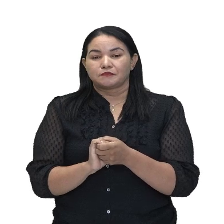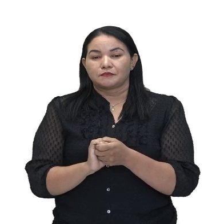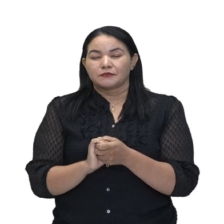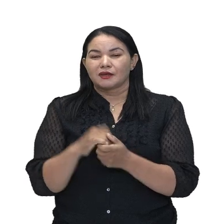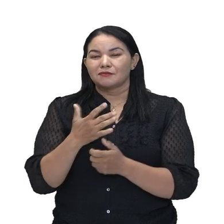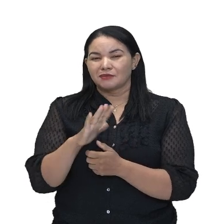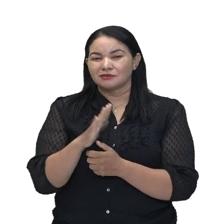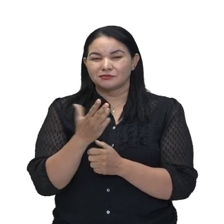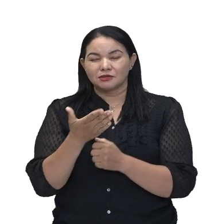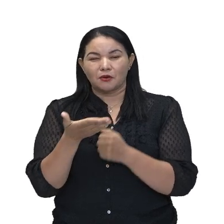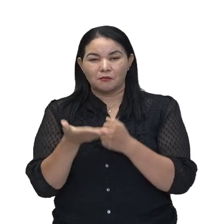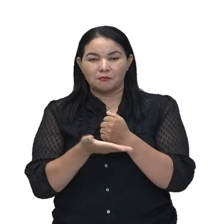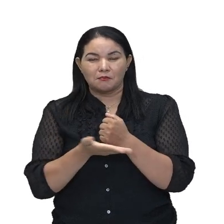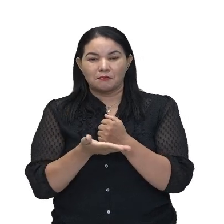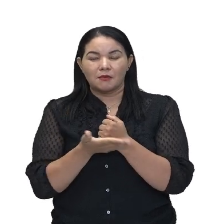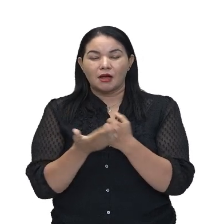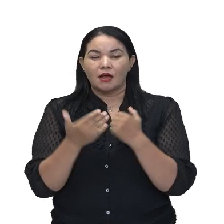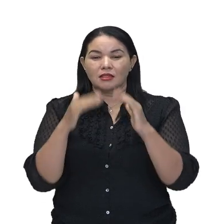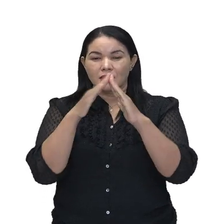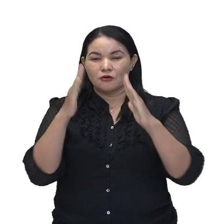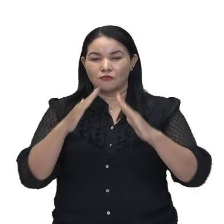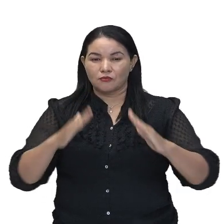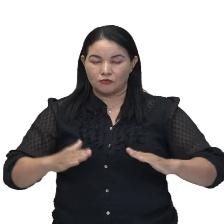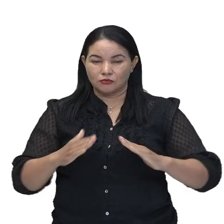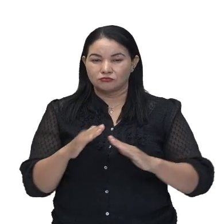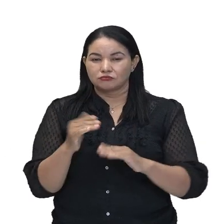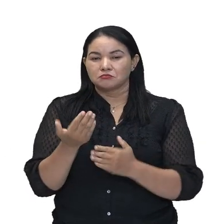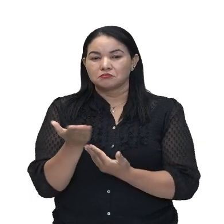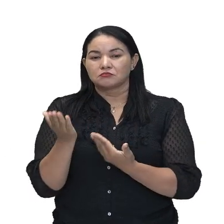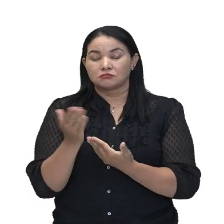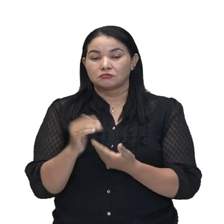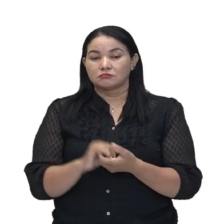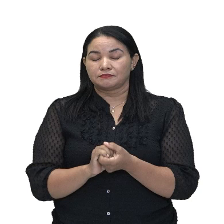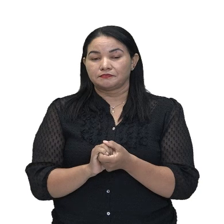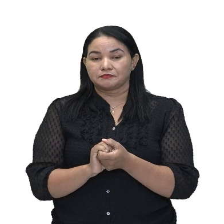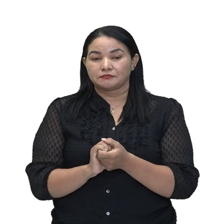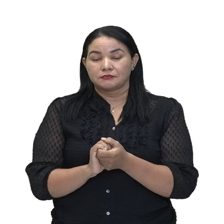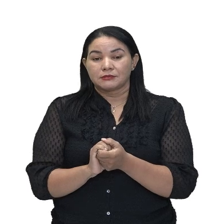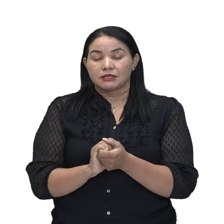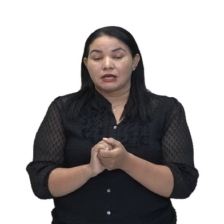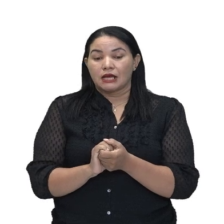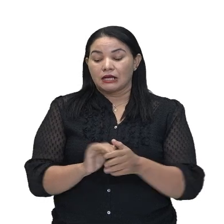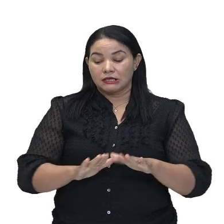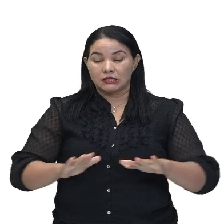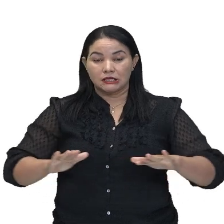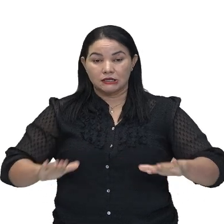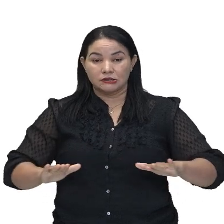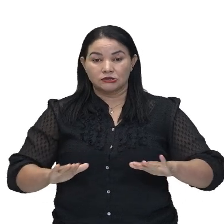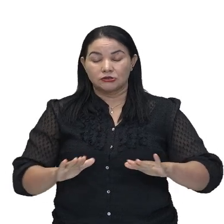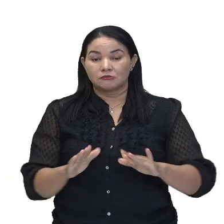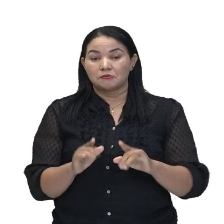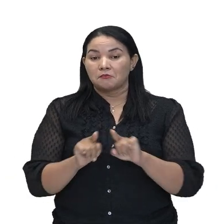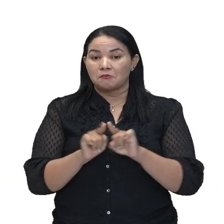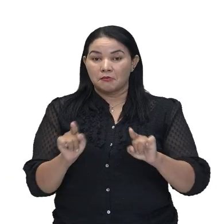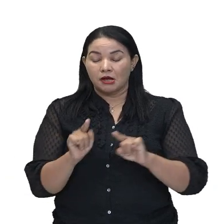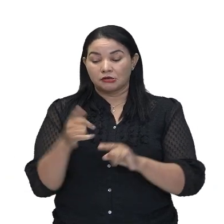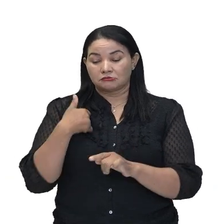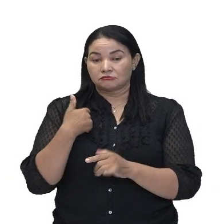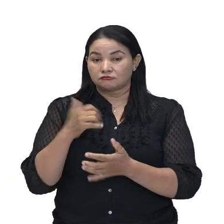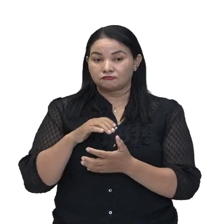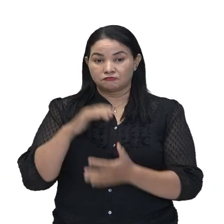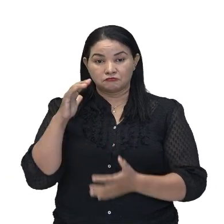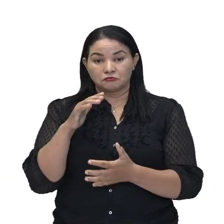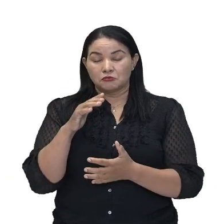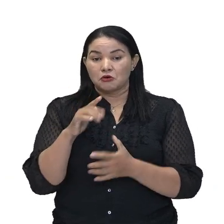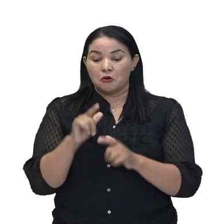da pirâmide etária relativamente alta em relação às crianças, porém, olha só, de adultos aumentando cada vez